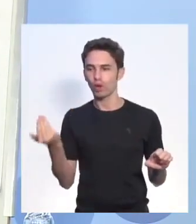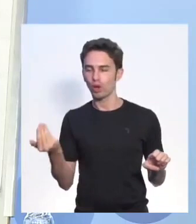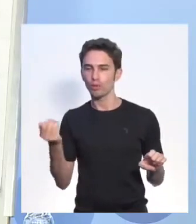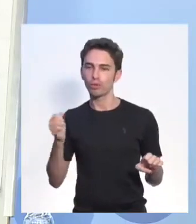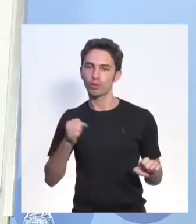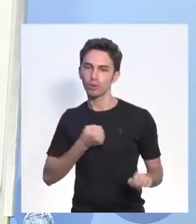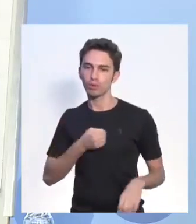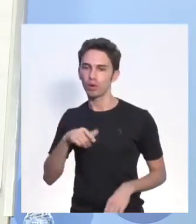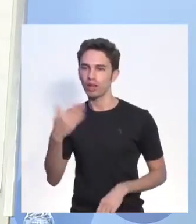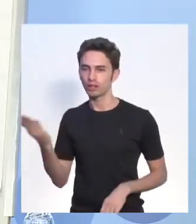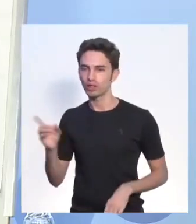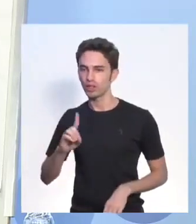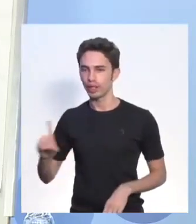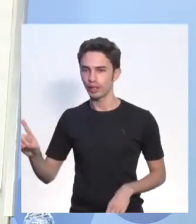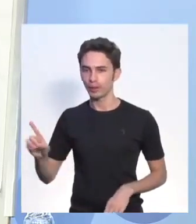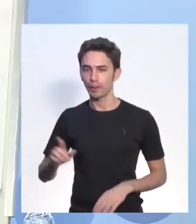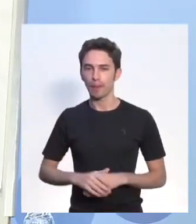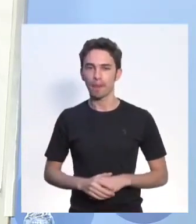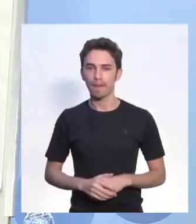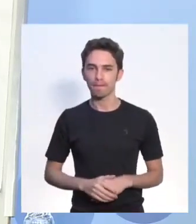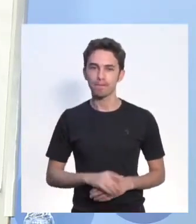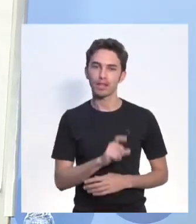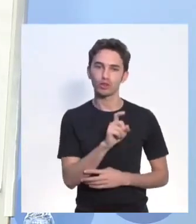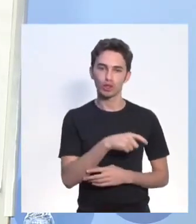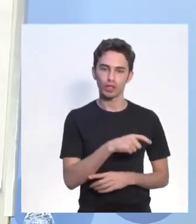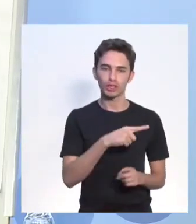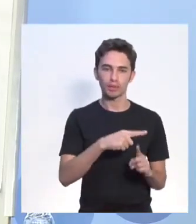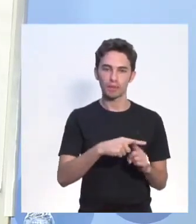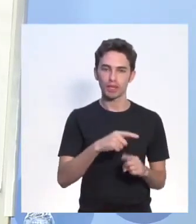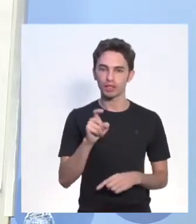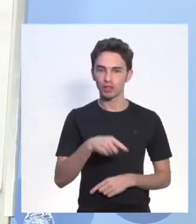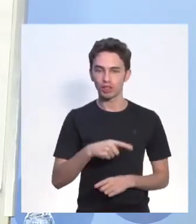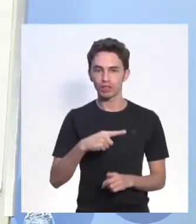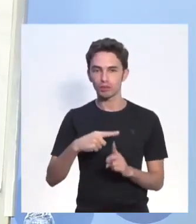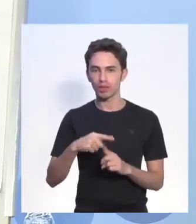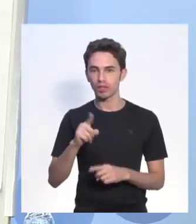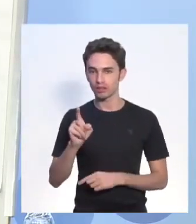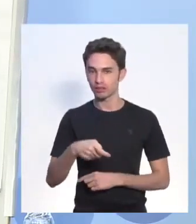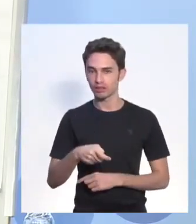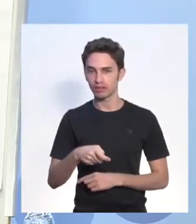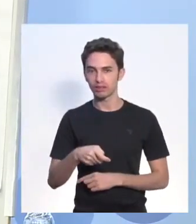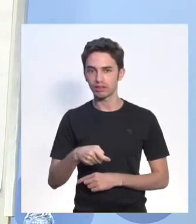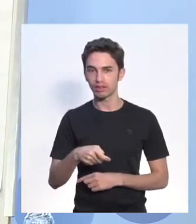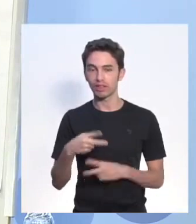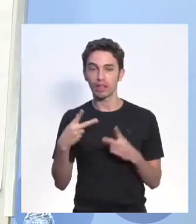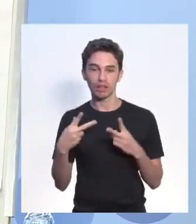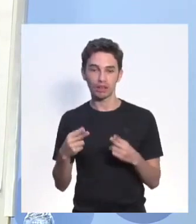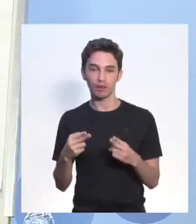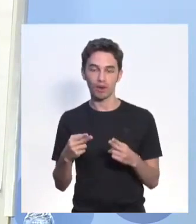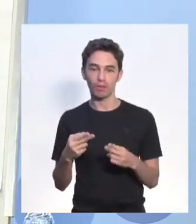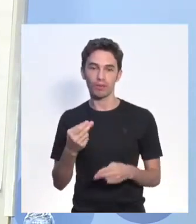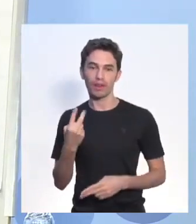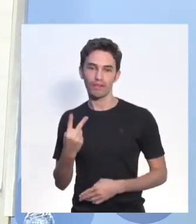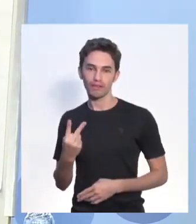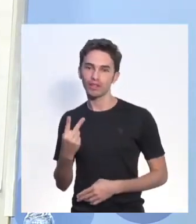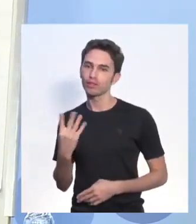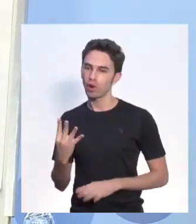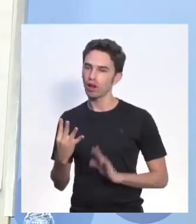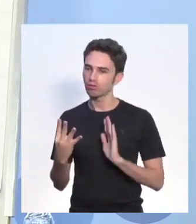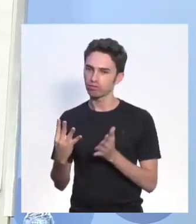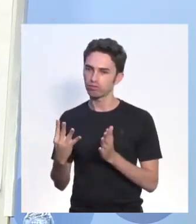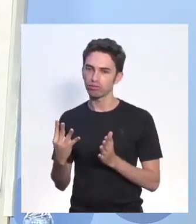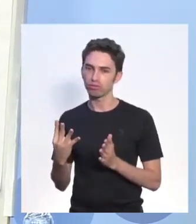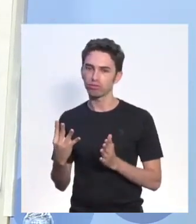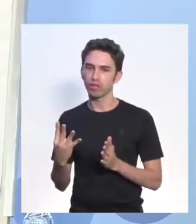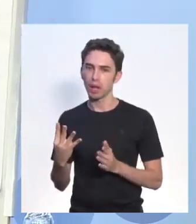eles vão mudar de lado. Então, a gente vai ter x mais x igual ao 24 que já estava